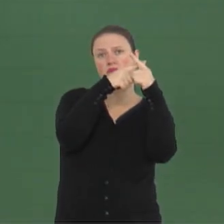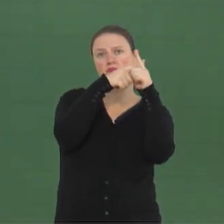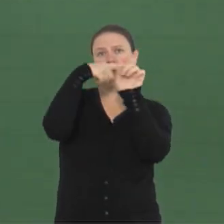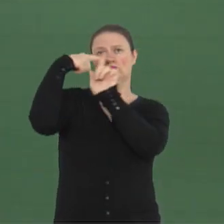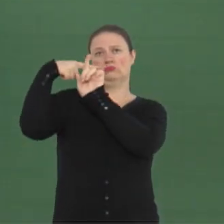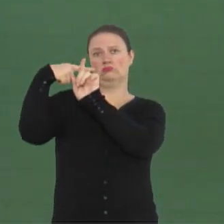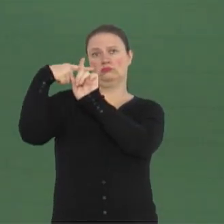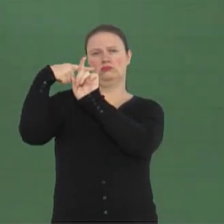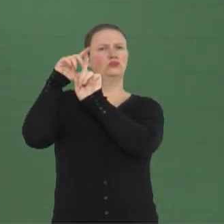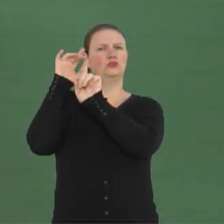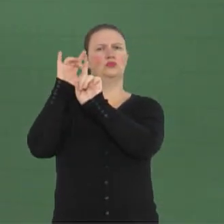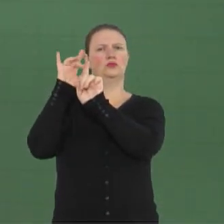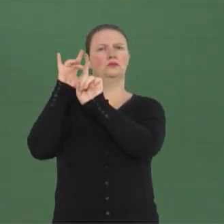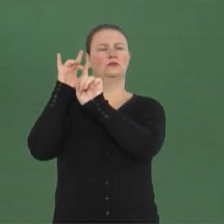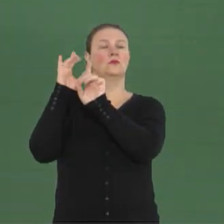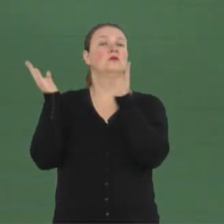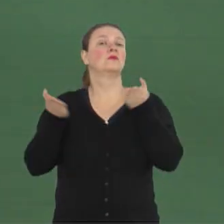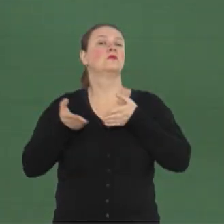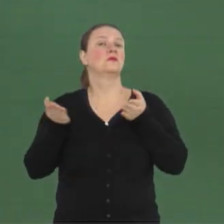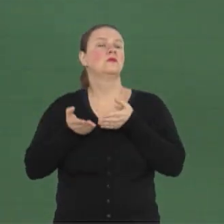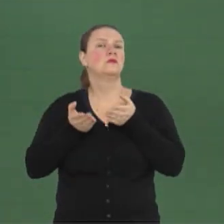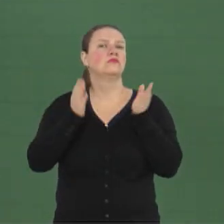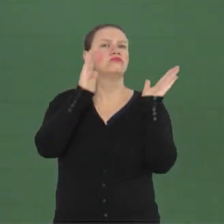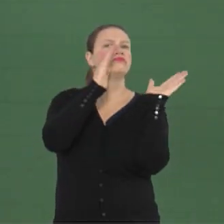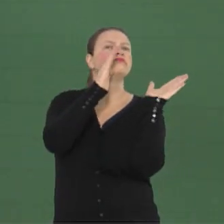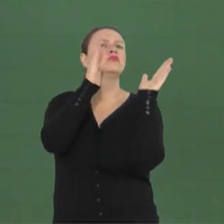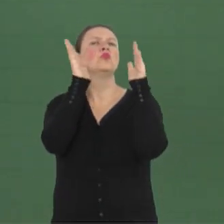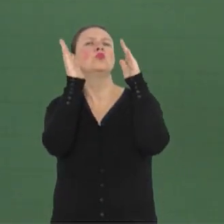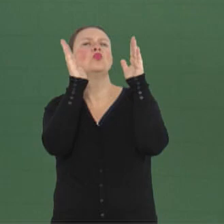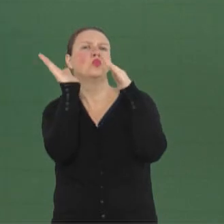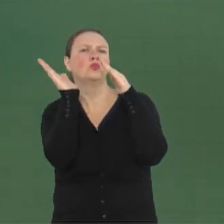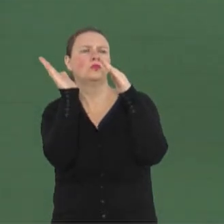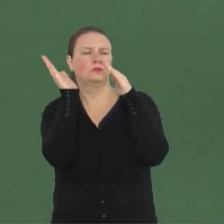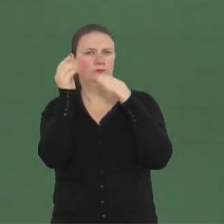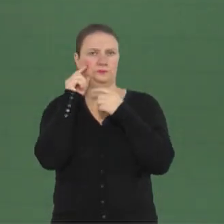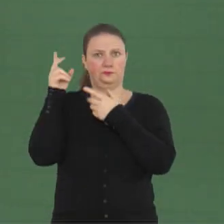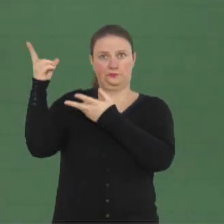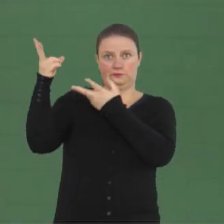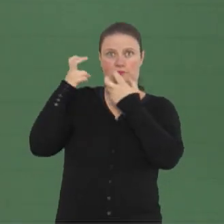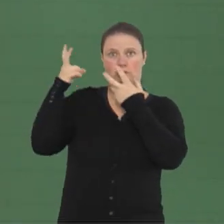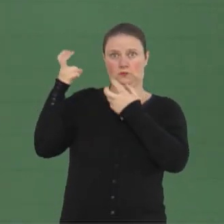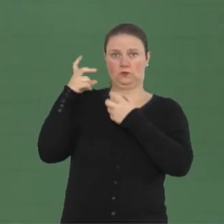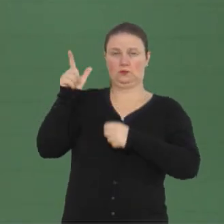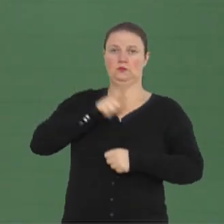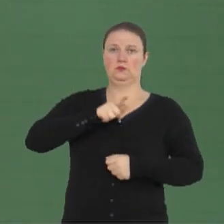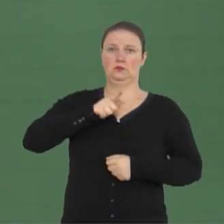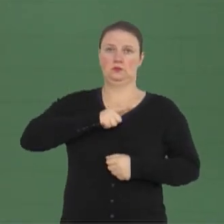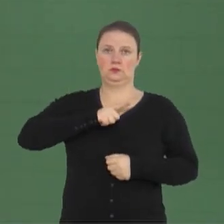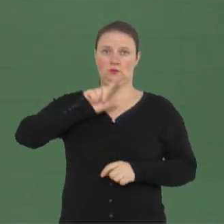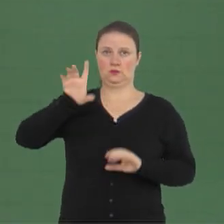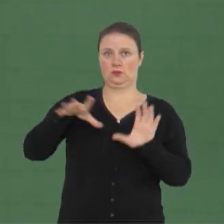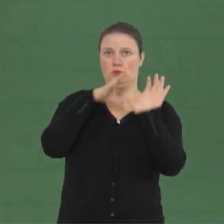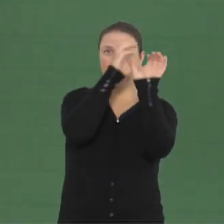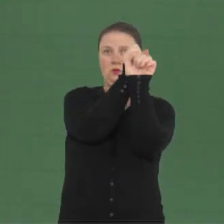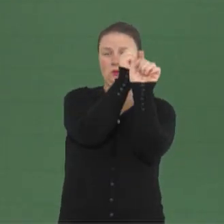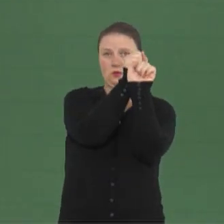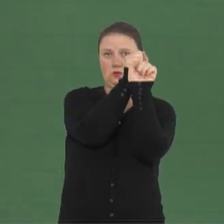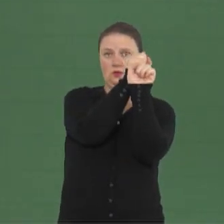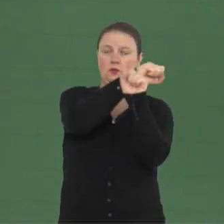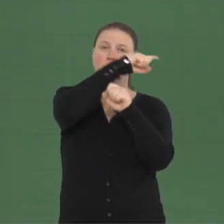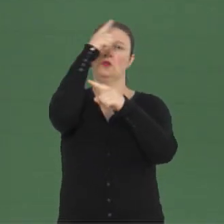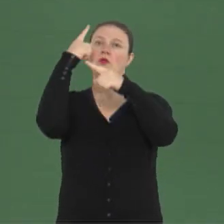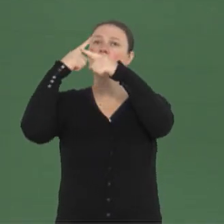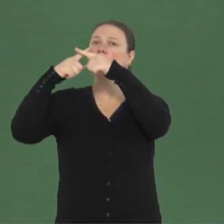Desta forma, eu vou seguir a ordem das operações. Observe, eu tenho uma adição e eu tenho